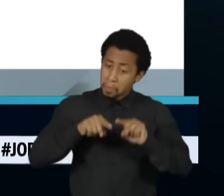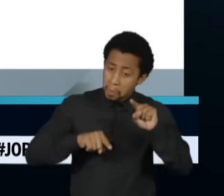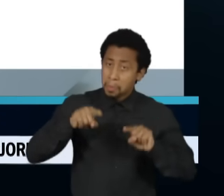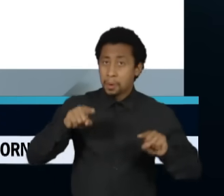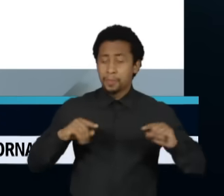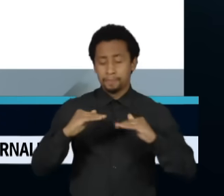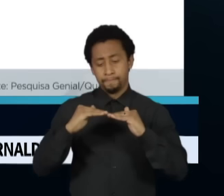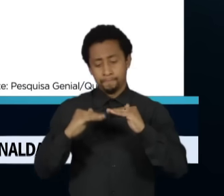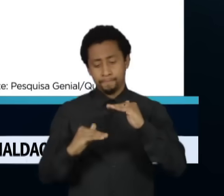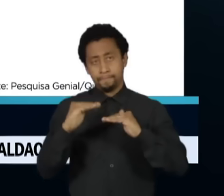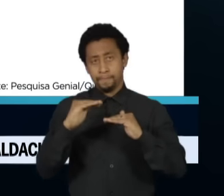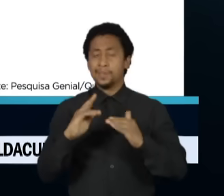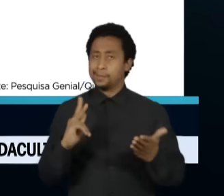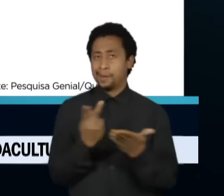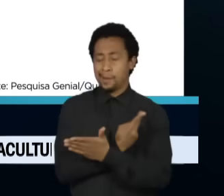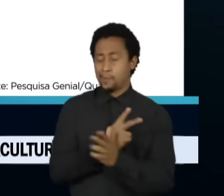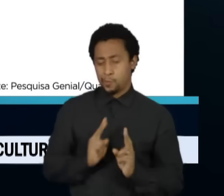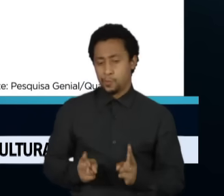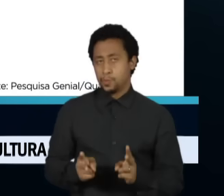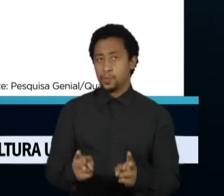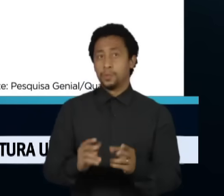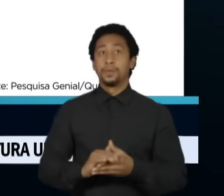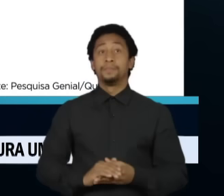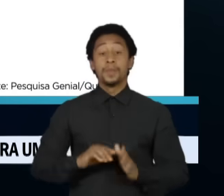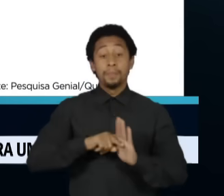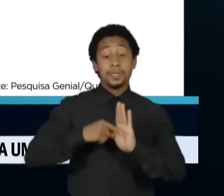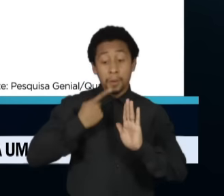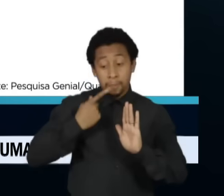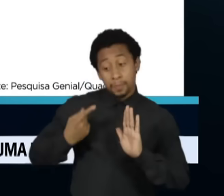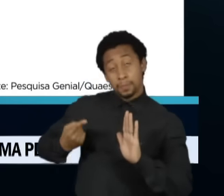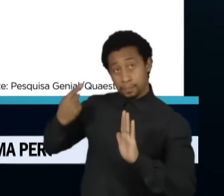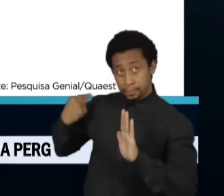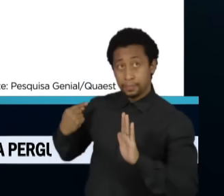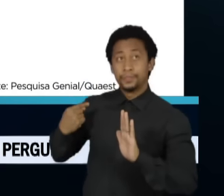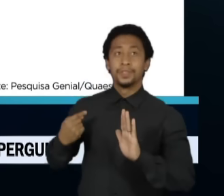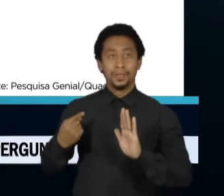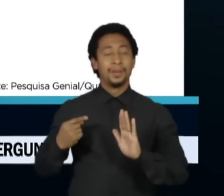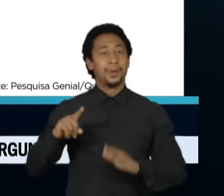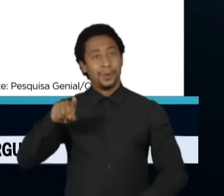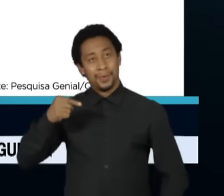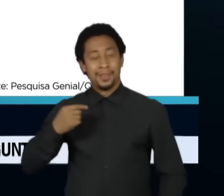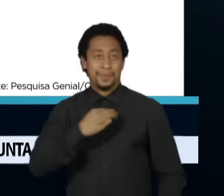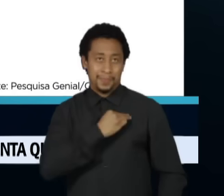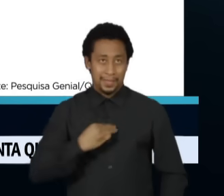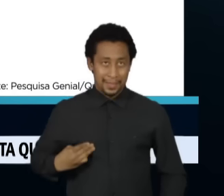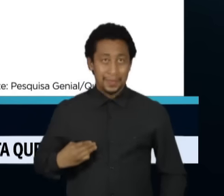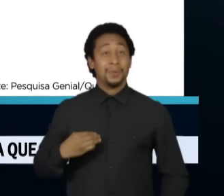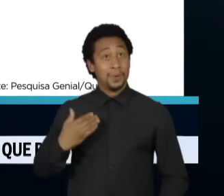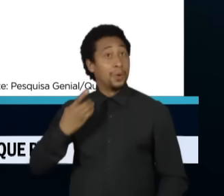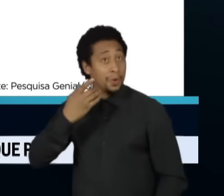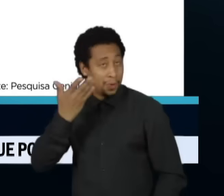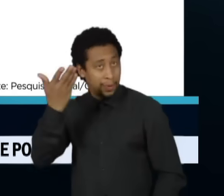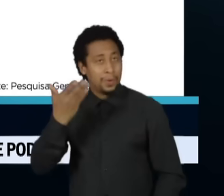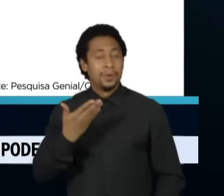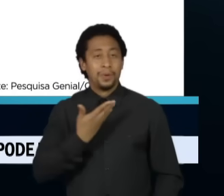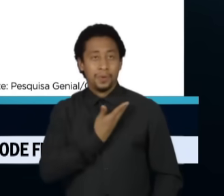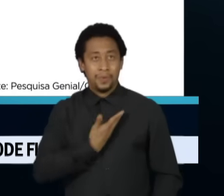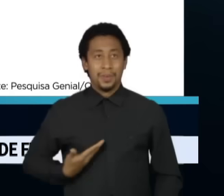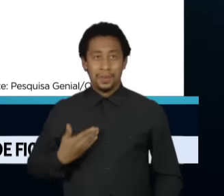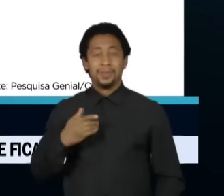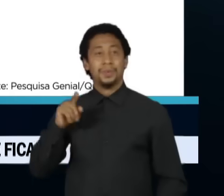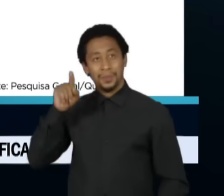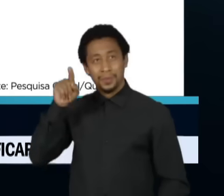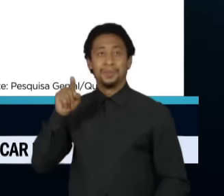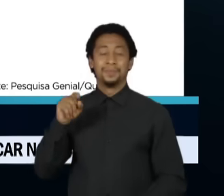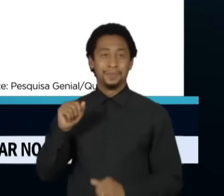da margem de erro. No levantamento mais recente, o ex-ministro e ex-governador do Ceará, Ciro Gomes, do PDT, aparece com